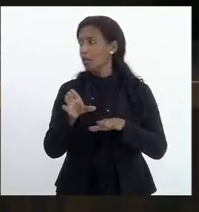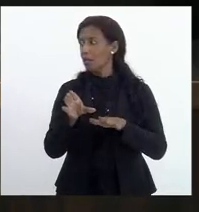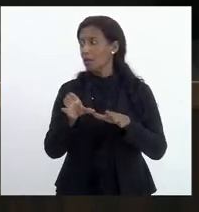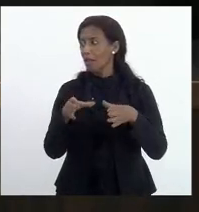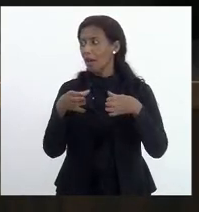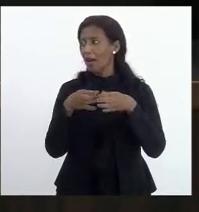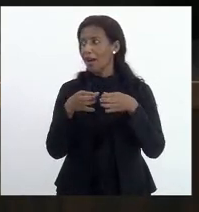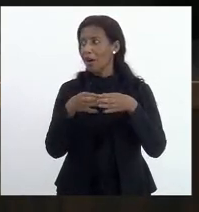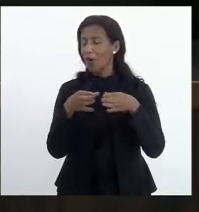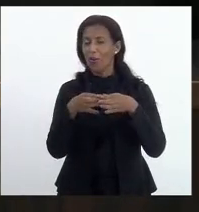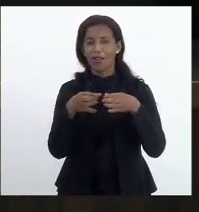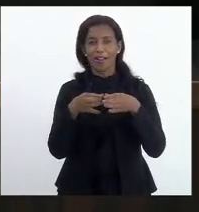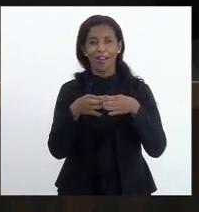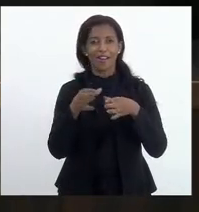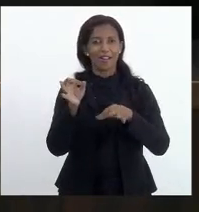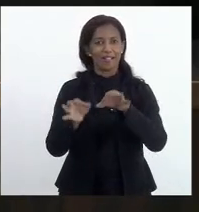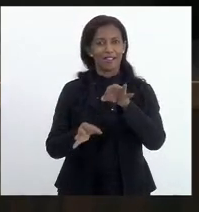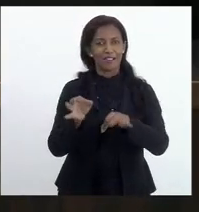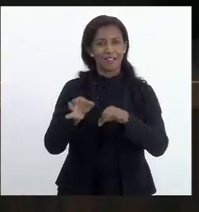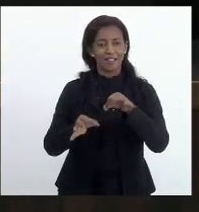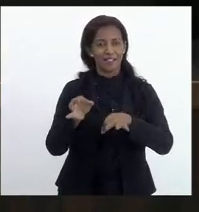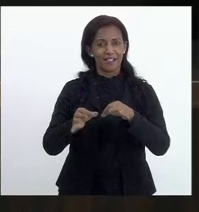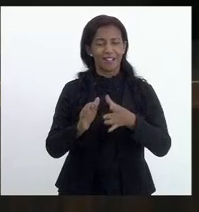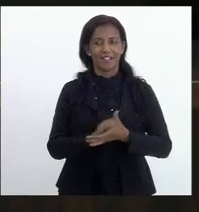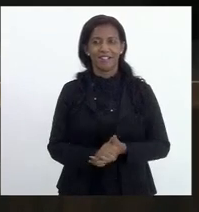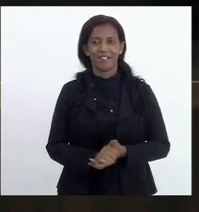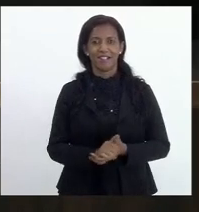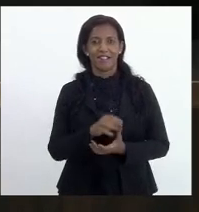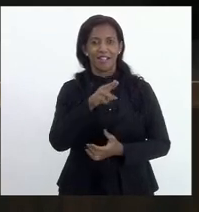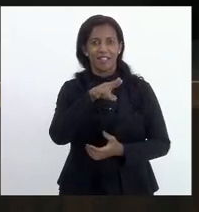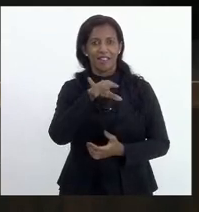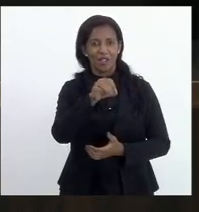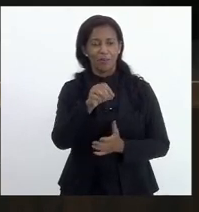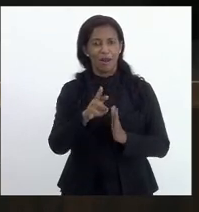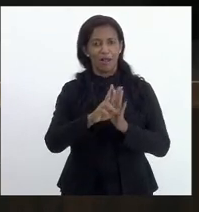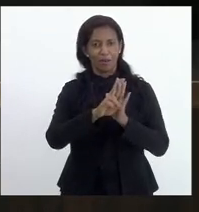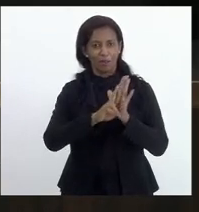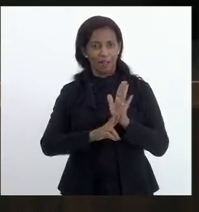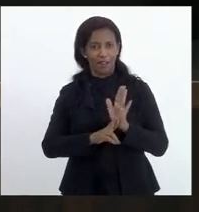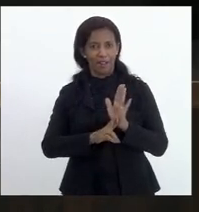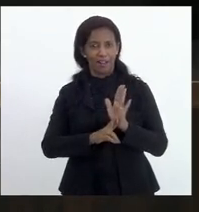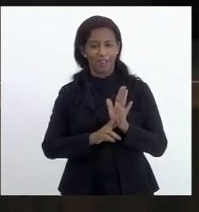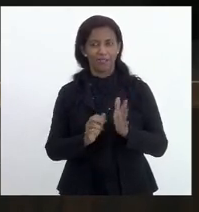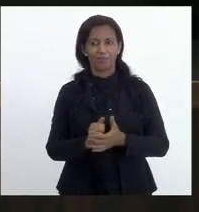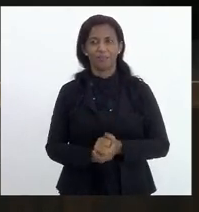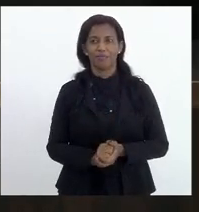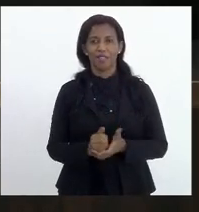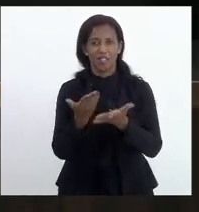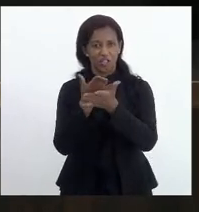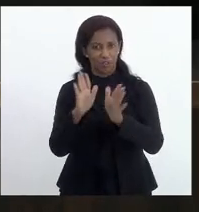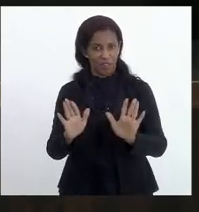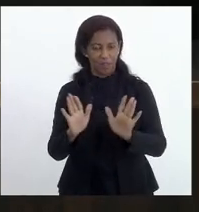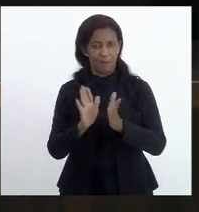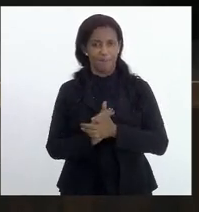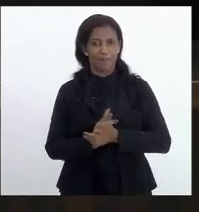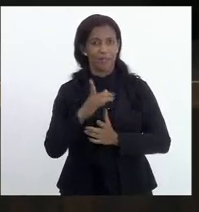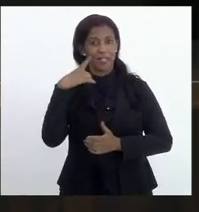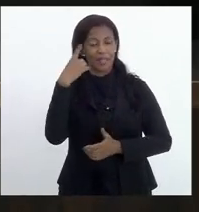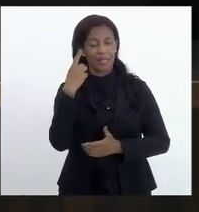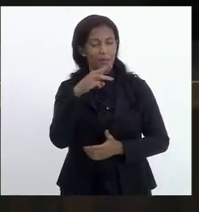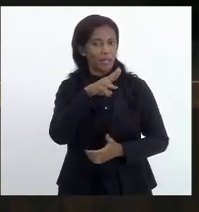fala de material e tombamento. E o Márcio vai dar como forma final de redação e a gente vai acabar aqui mesmo. Deputado